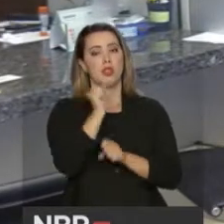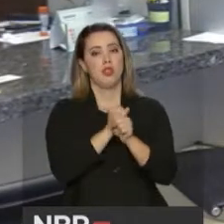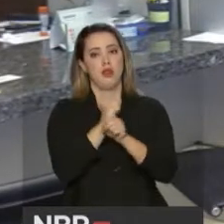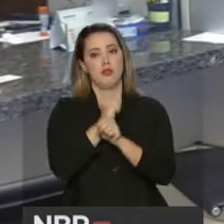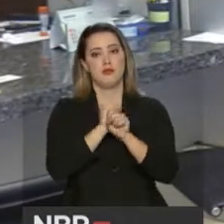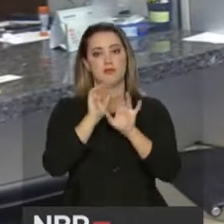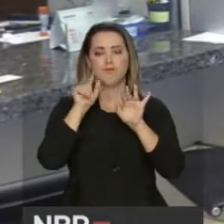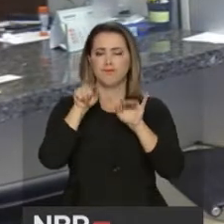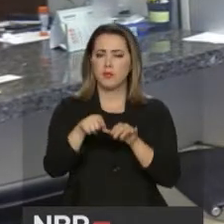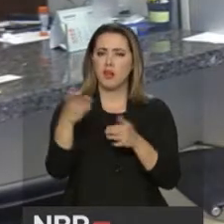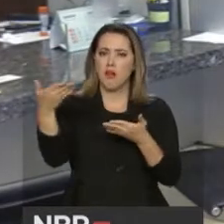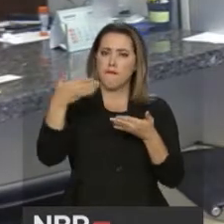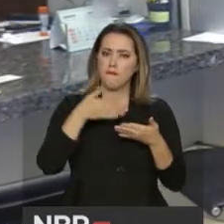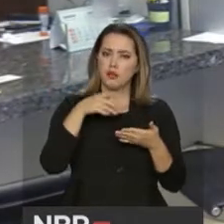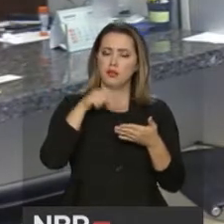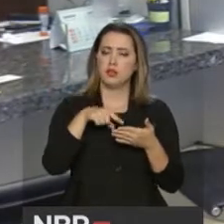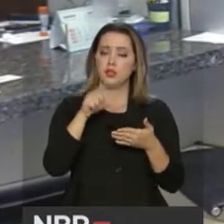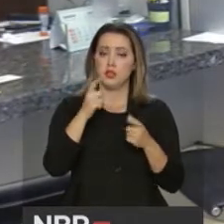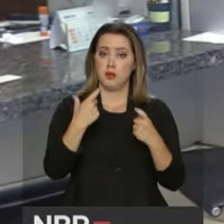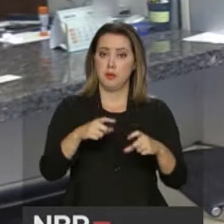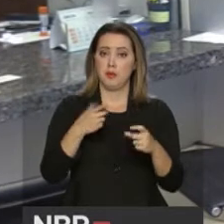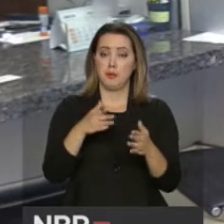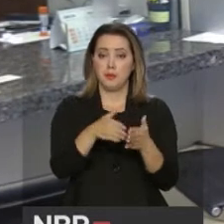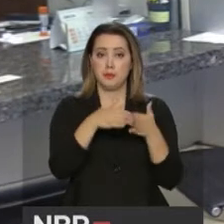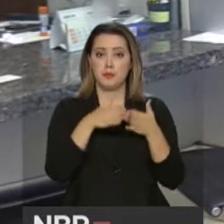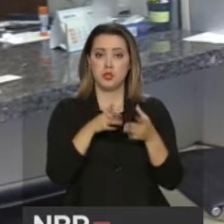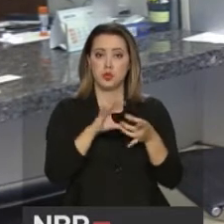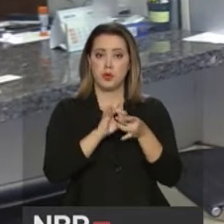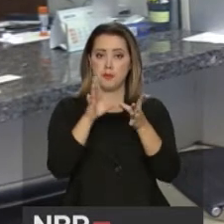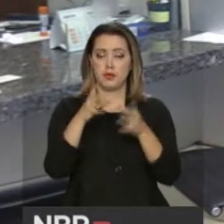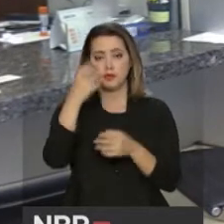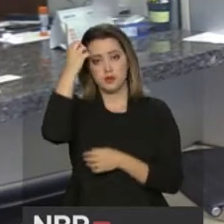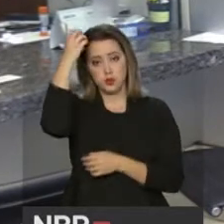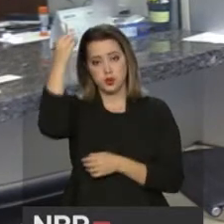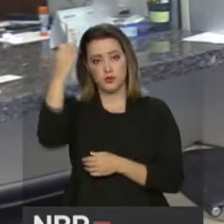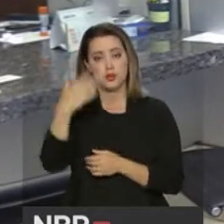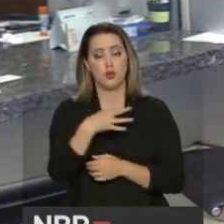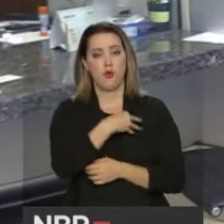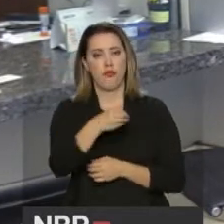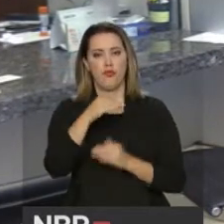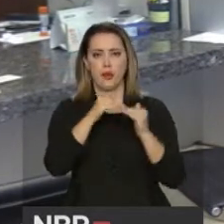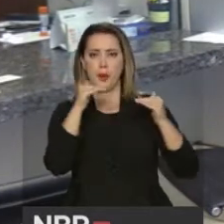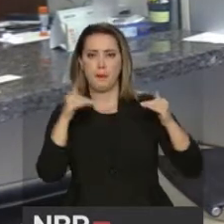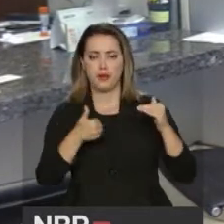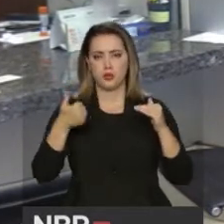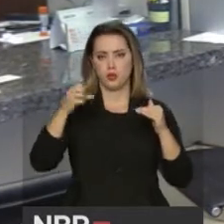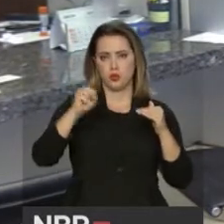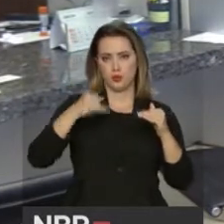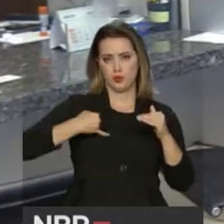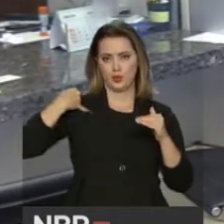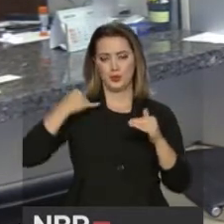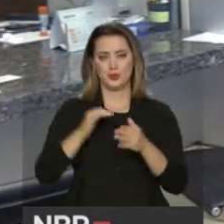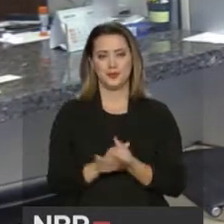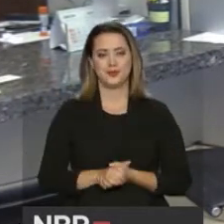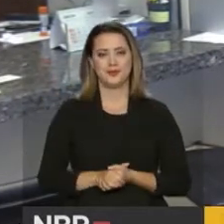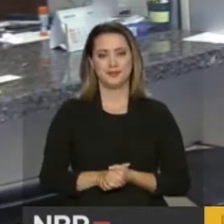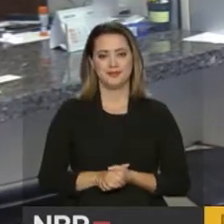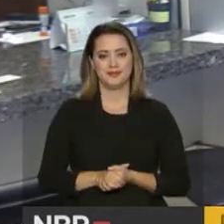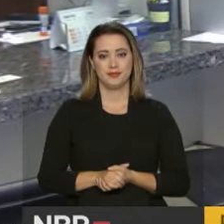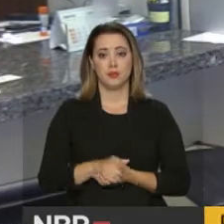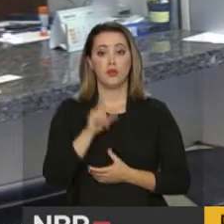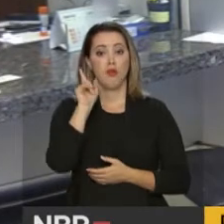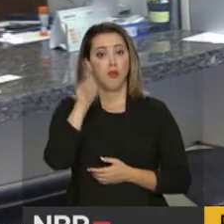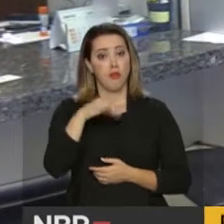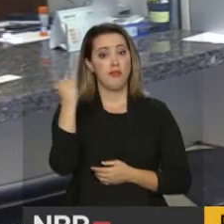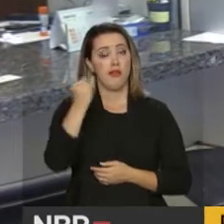3 anos. Ela veio ao consulado para emitir uma autorização de viagem para o filho menor de idade. Foi super importante a orientação que